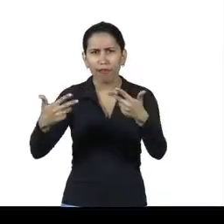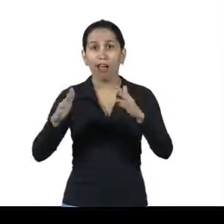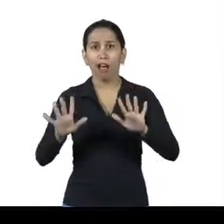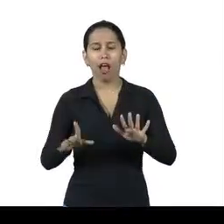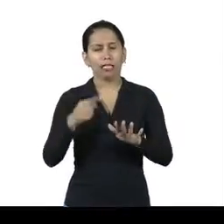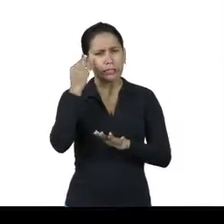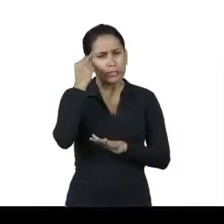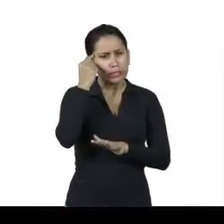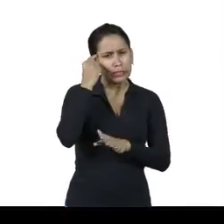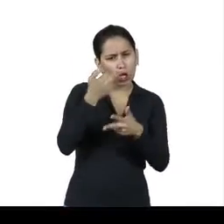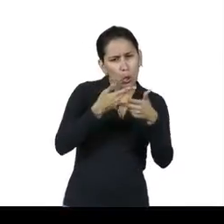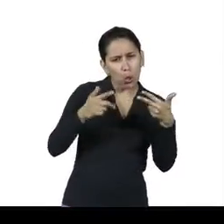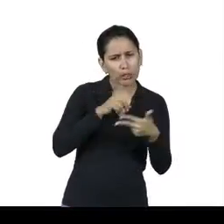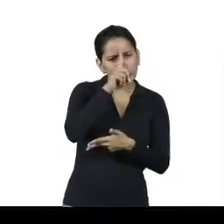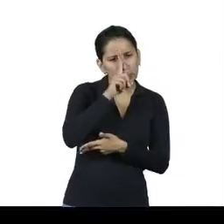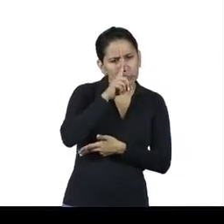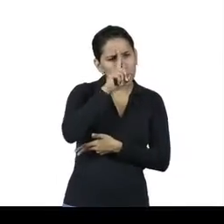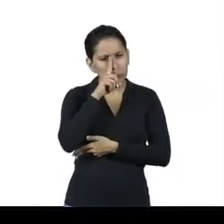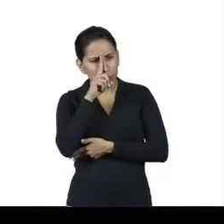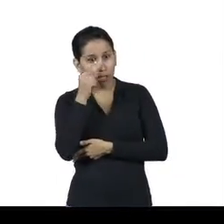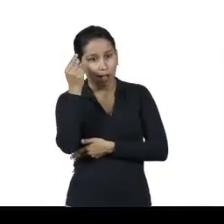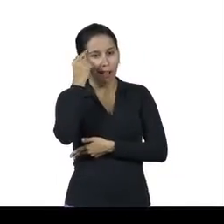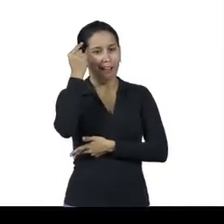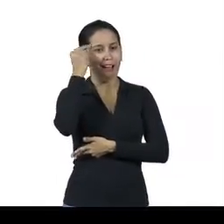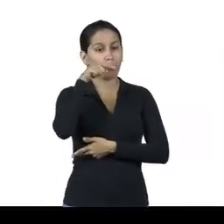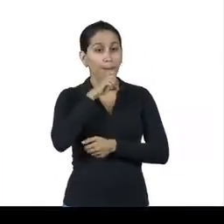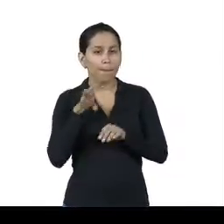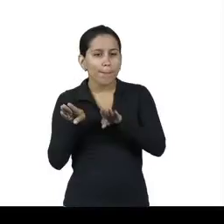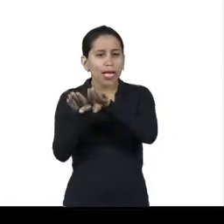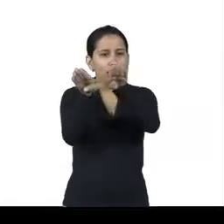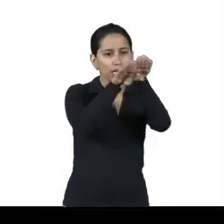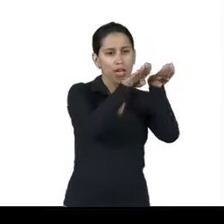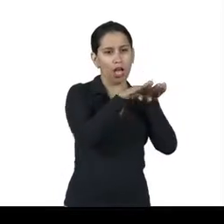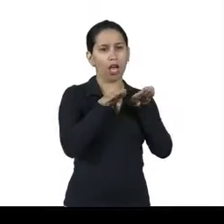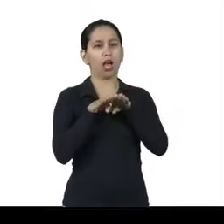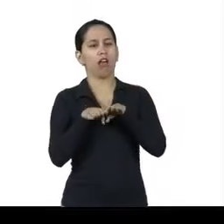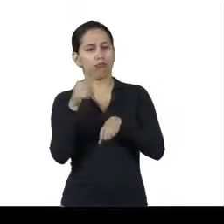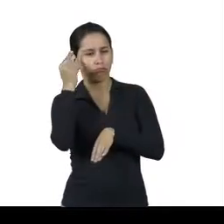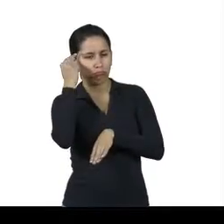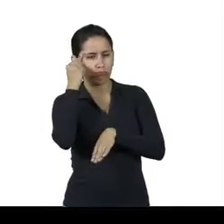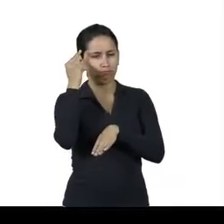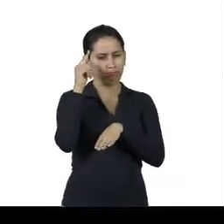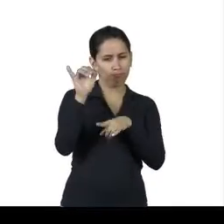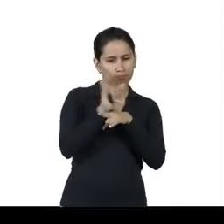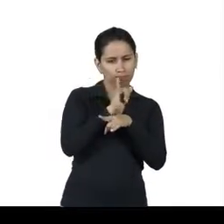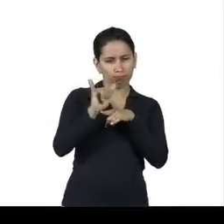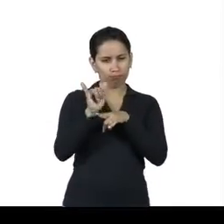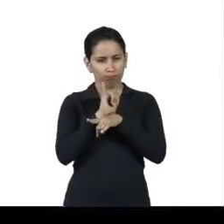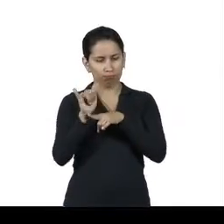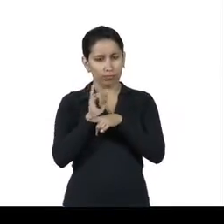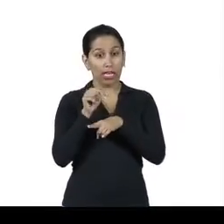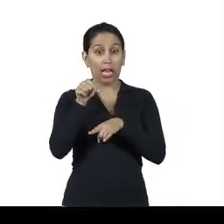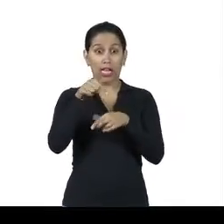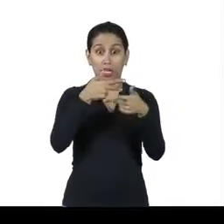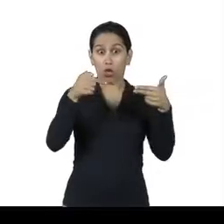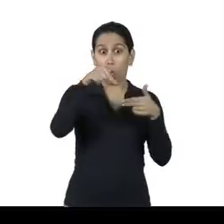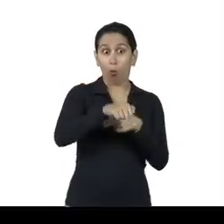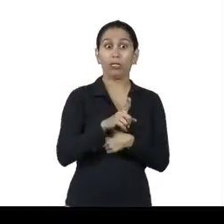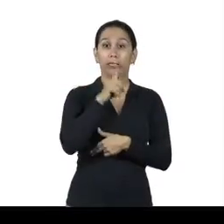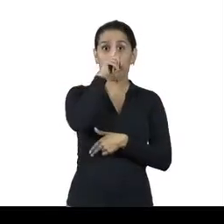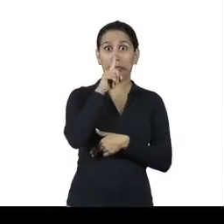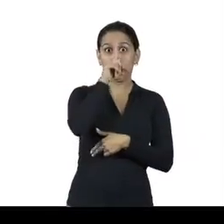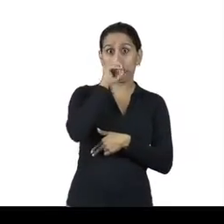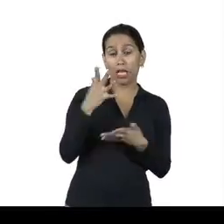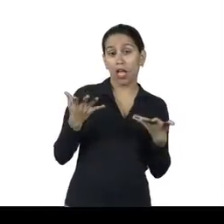é descrita de forma padronizada. Nesse procedimento, são avaliados os pontos críticos que poderiam causar algum dano,